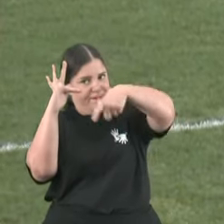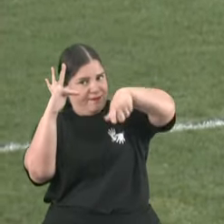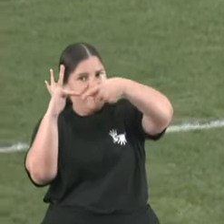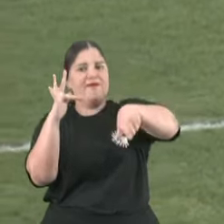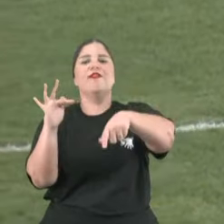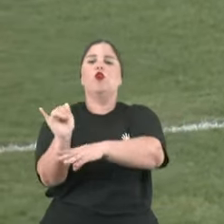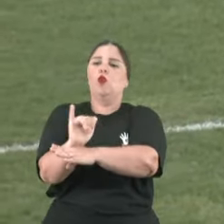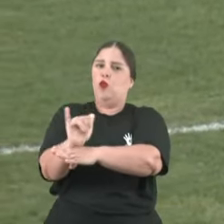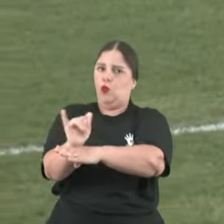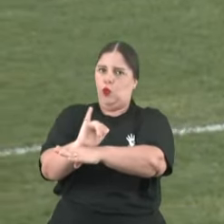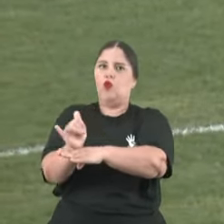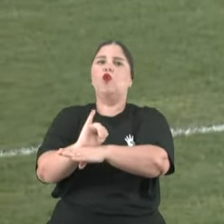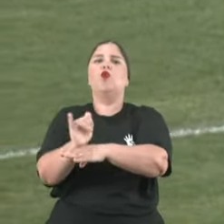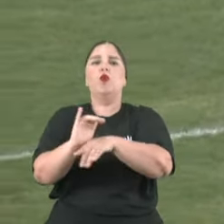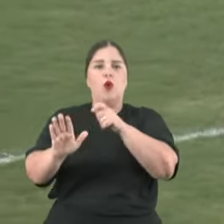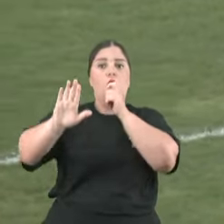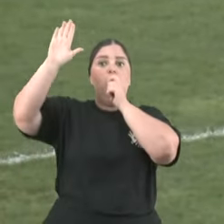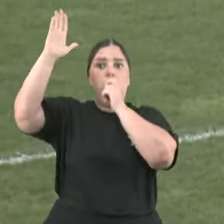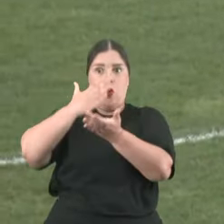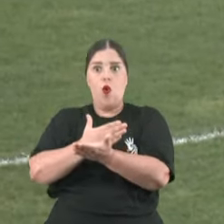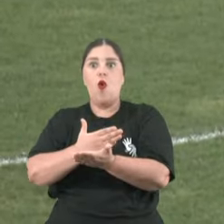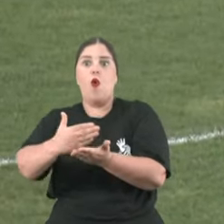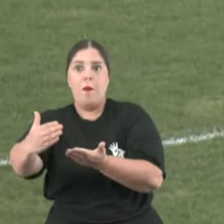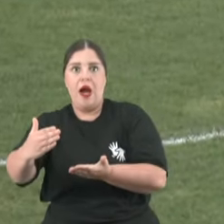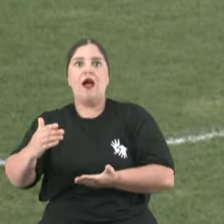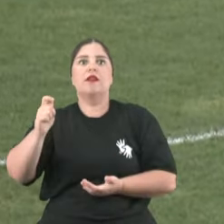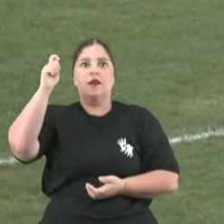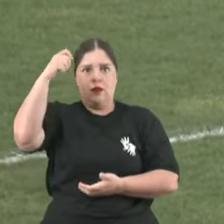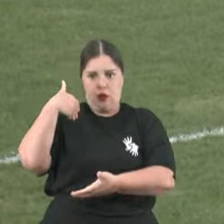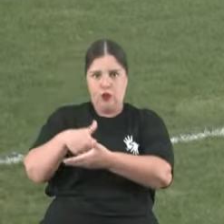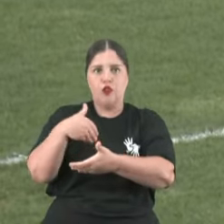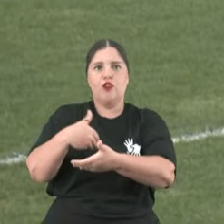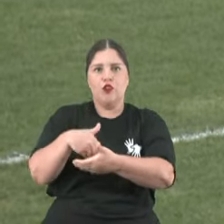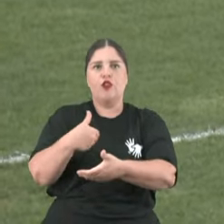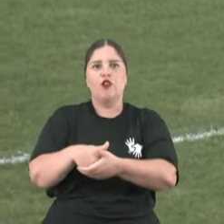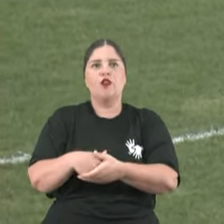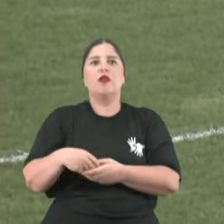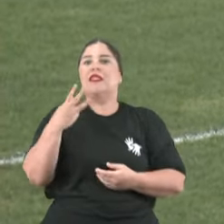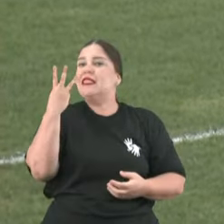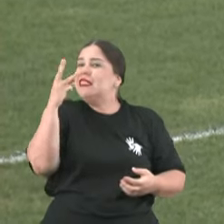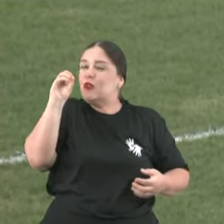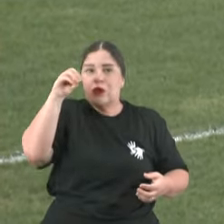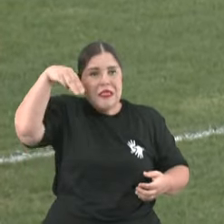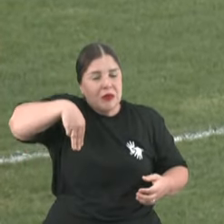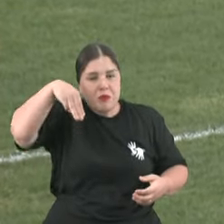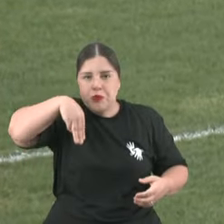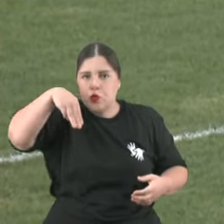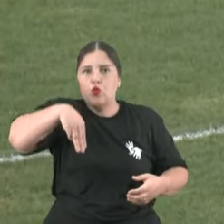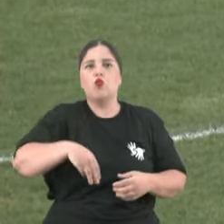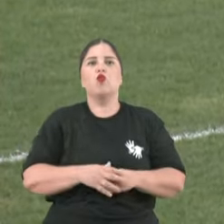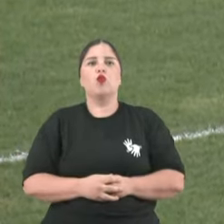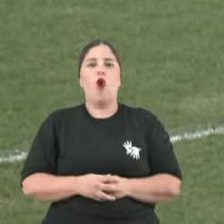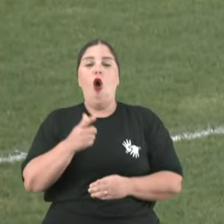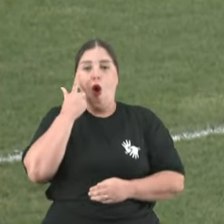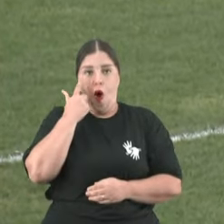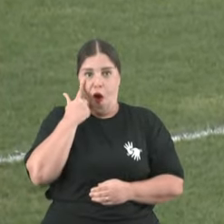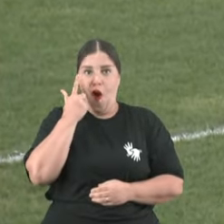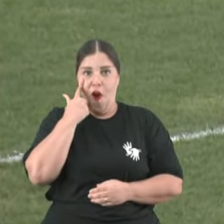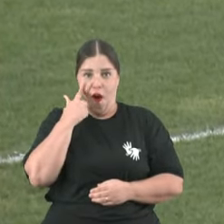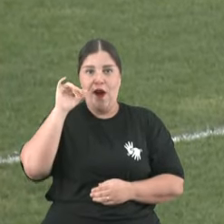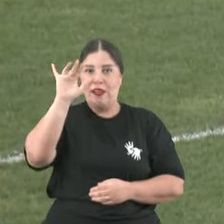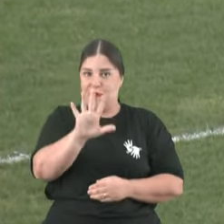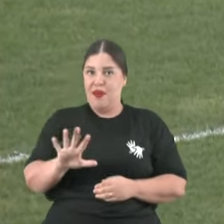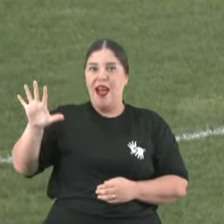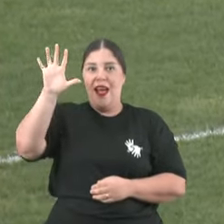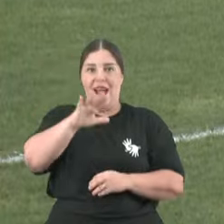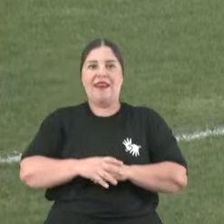vai sinalizar o início da partida, os primeiros 45 minutos dessa grande decisão. Você vê aí no centro da imagem o Wagner do